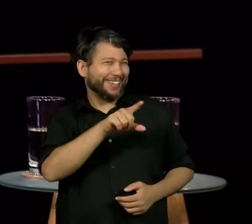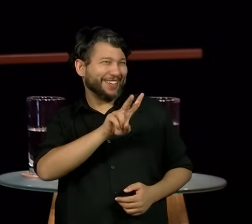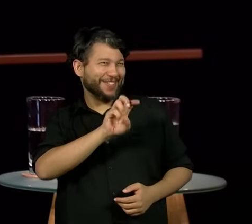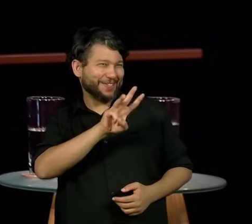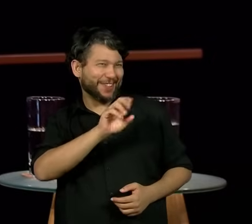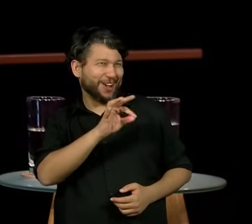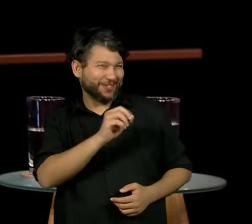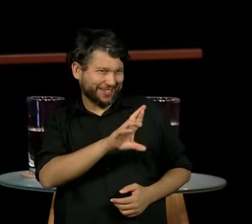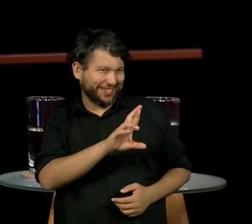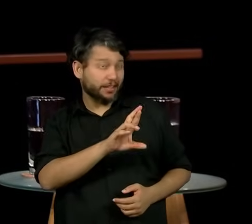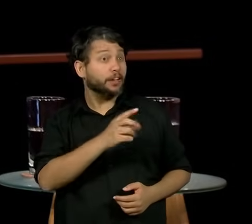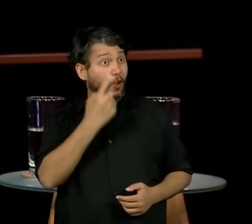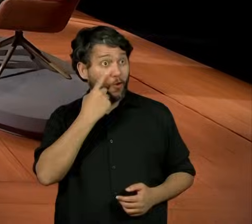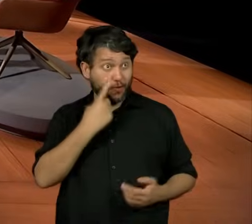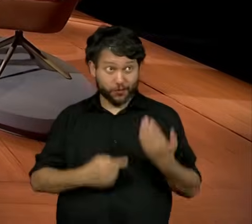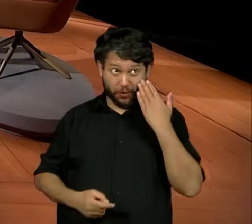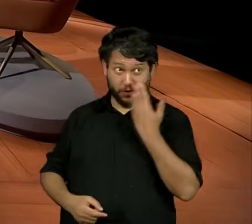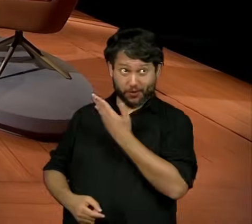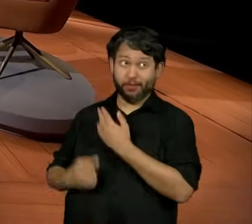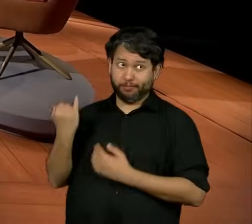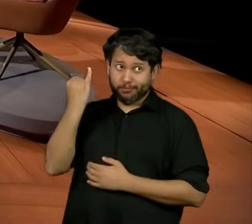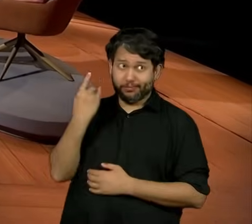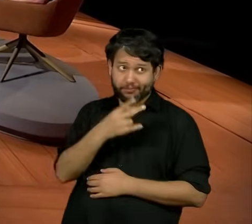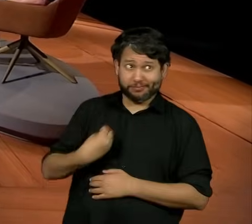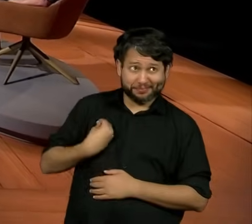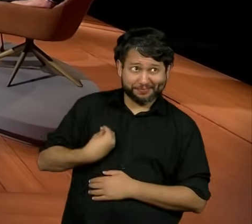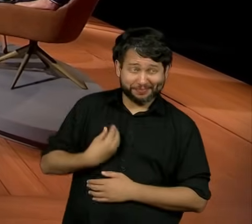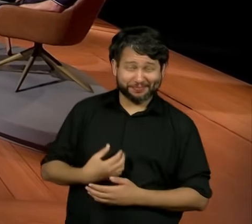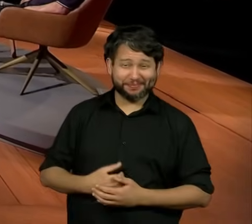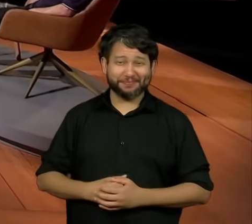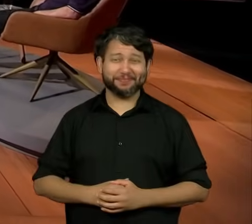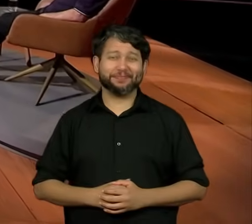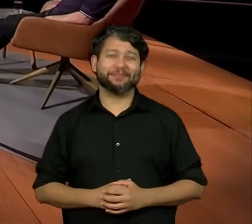vida, a gente fez um quadro sobre ele.